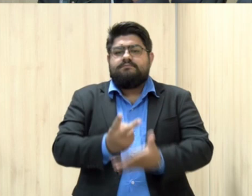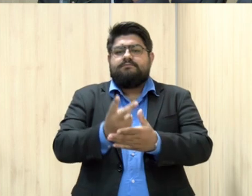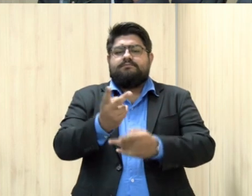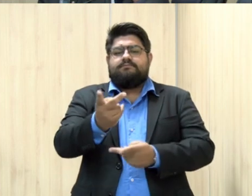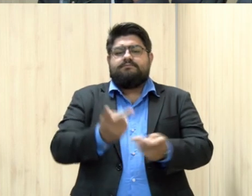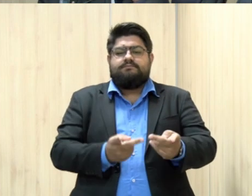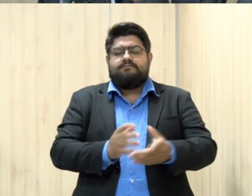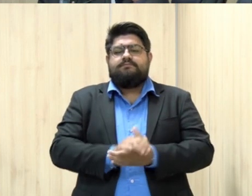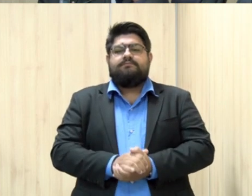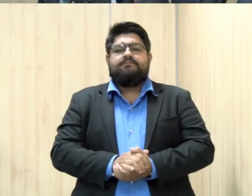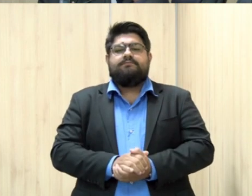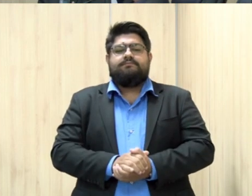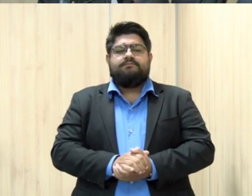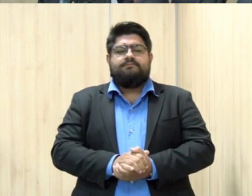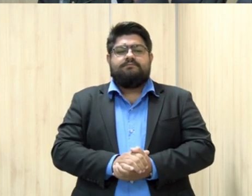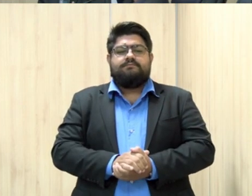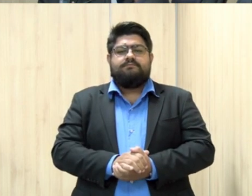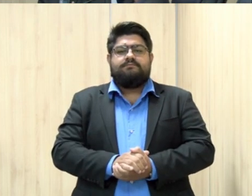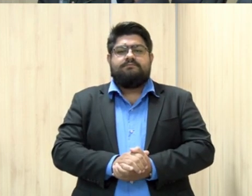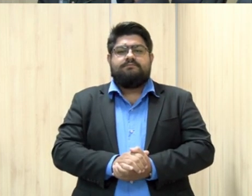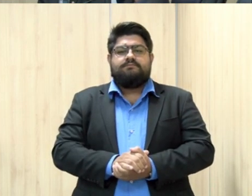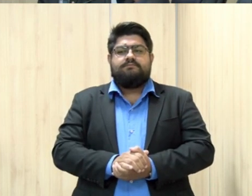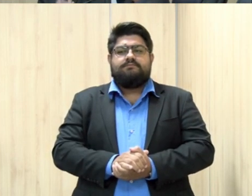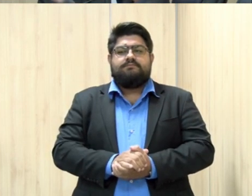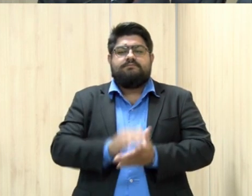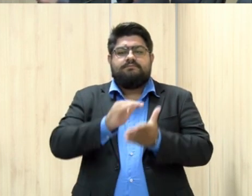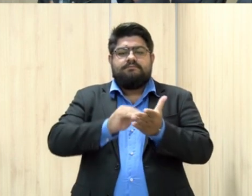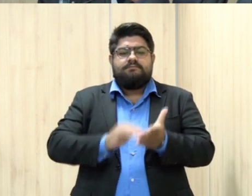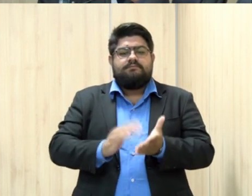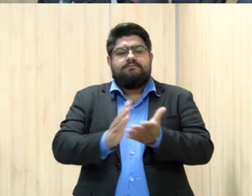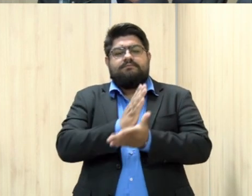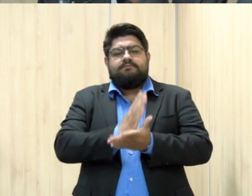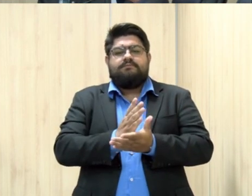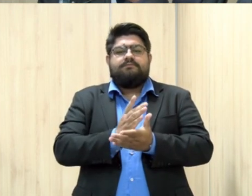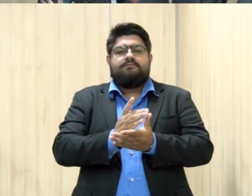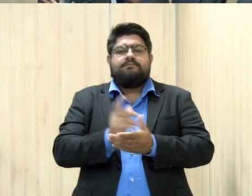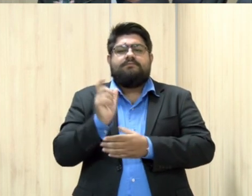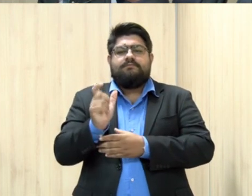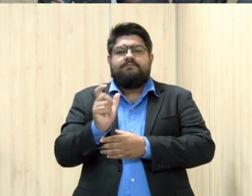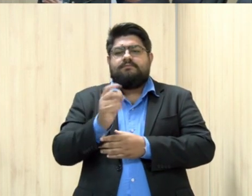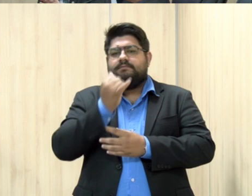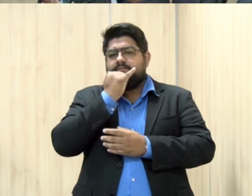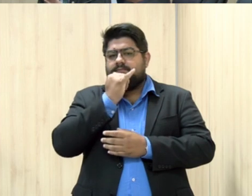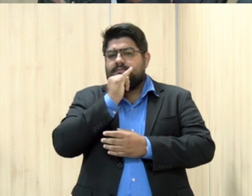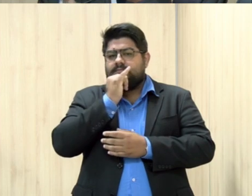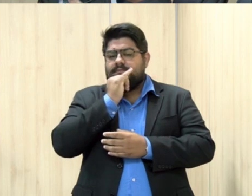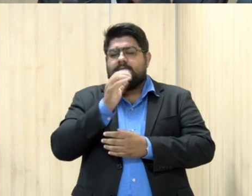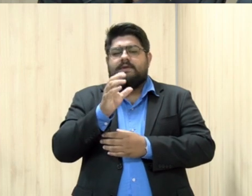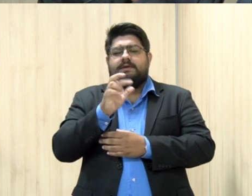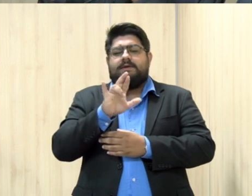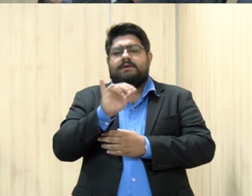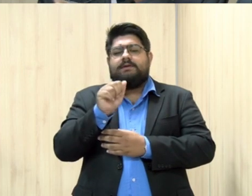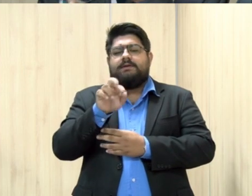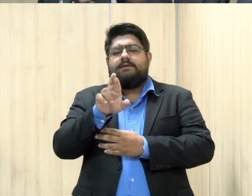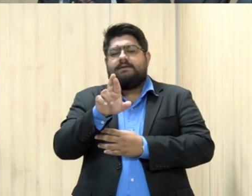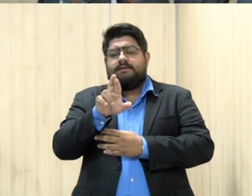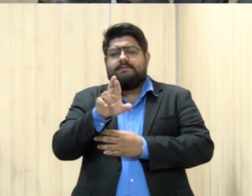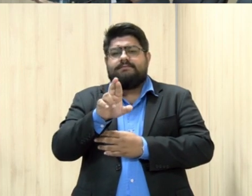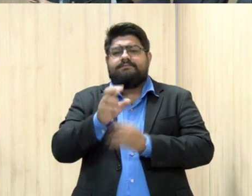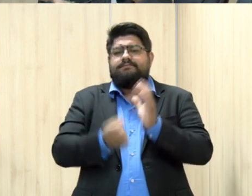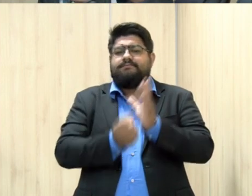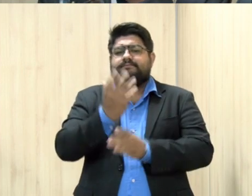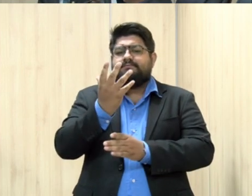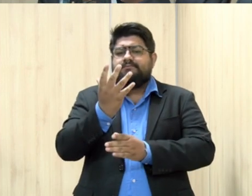não não observar algumas palavras por exemplo cria criar então é que a gente estabelece que eles